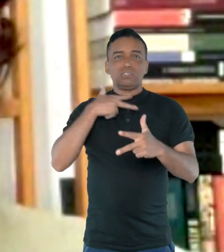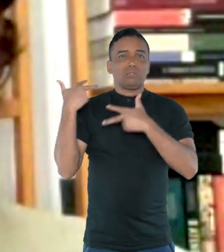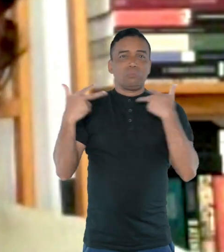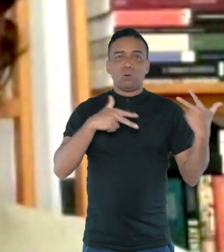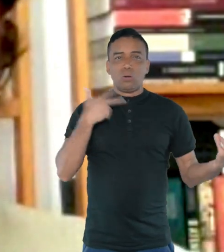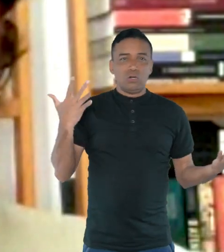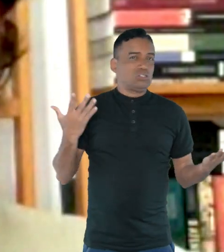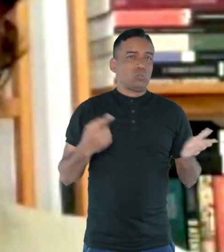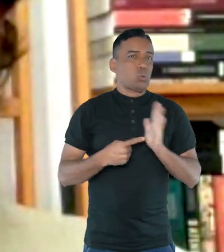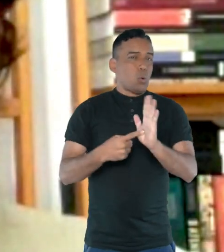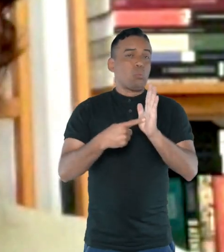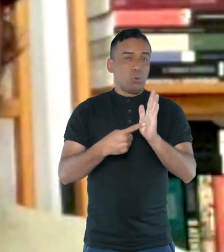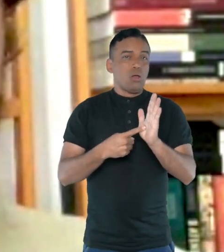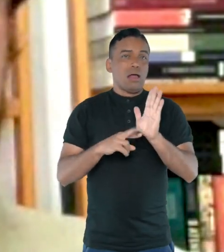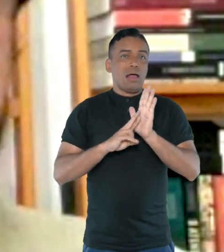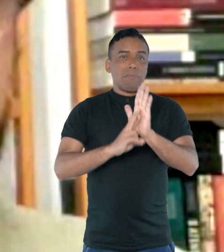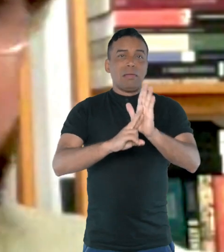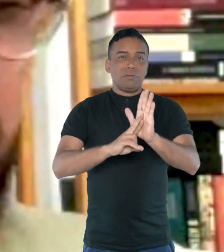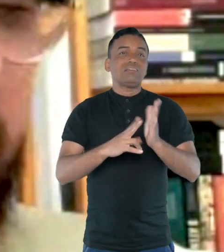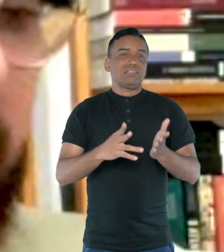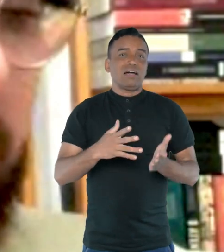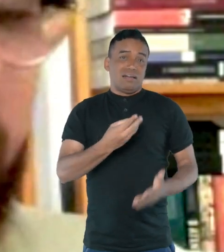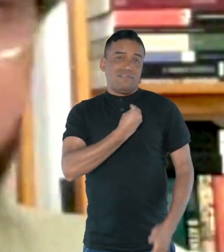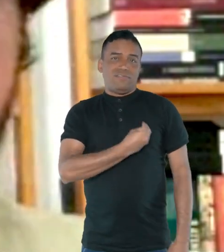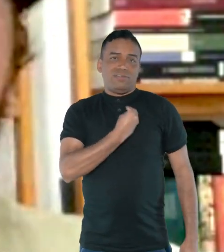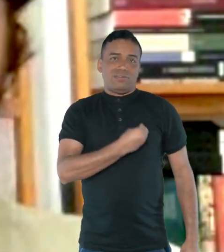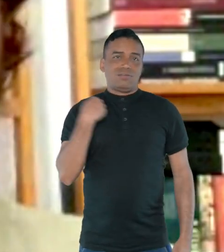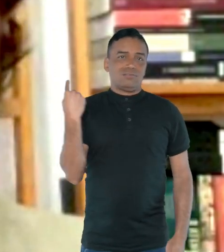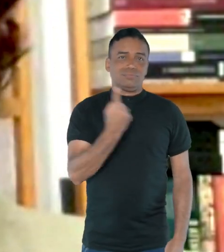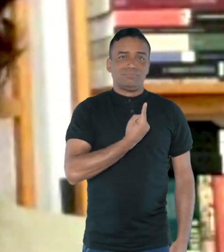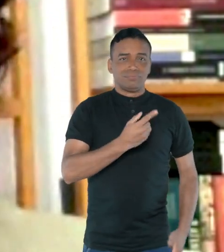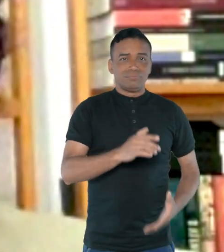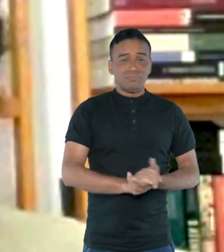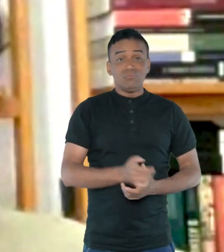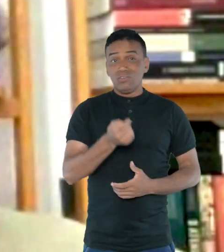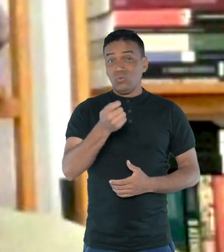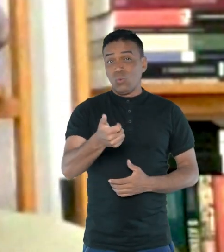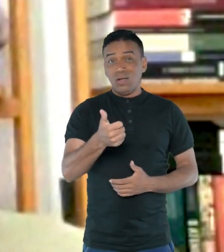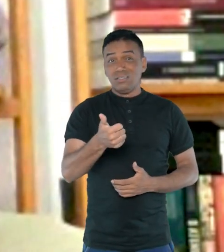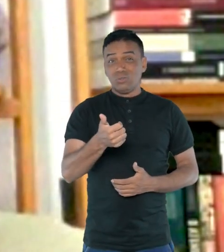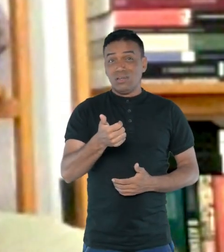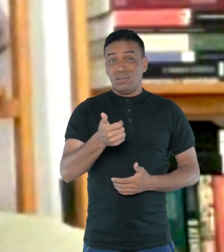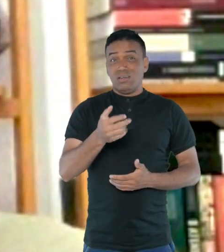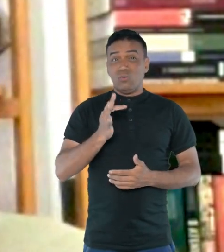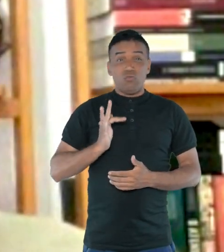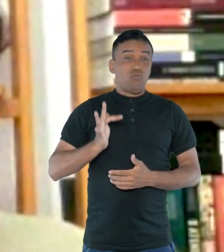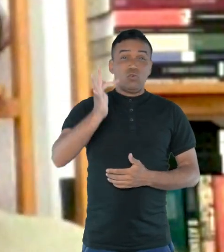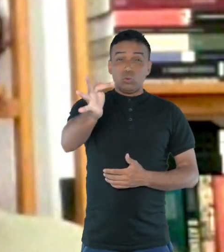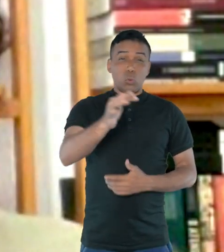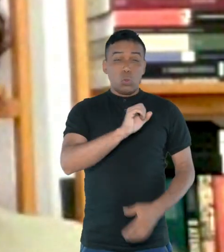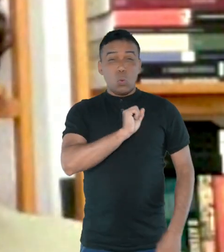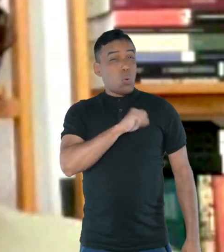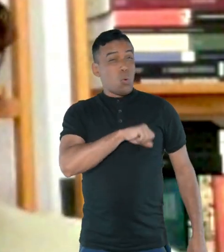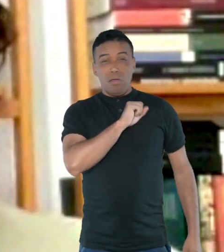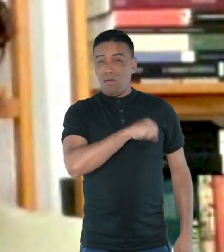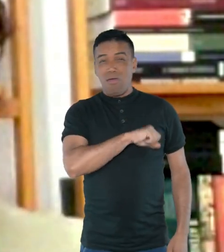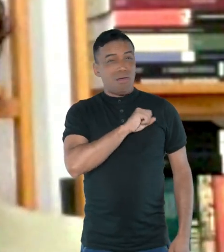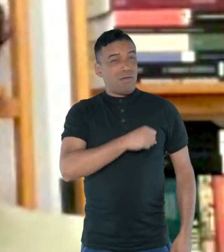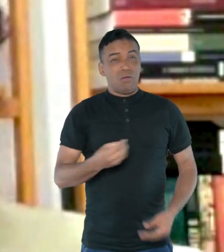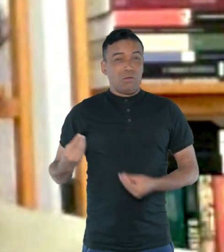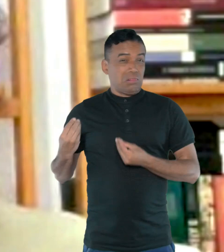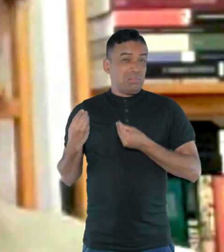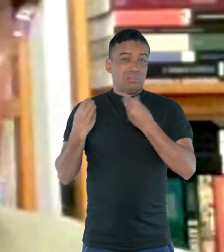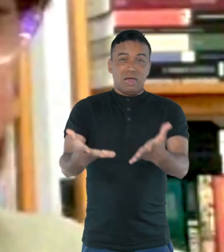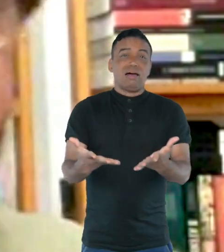vida ela é desenhada. Quase que um destino cruel que é legado a essas pessoas. Então,